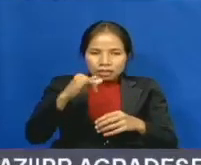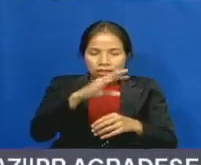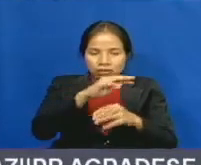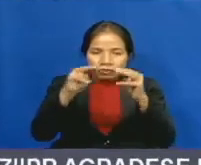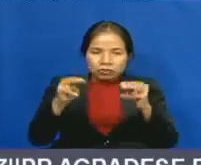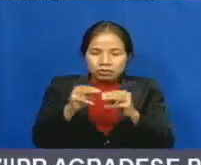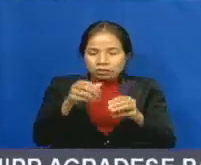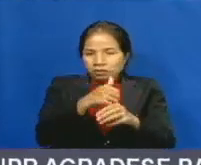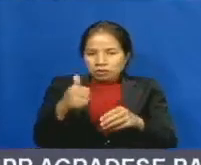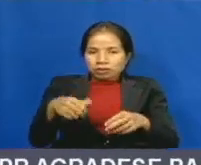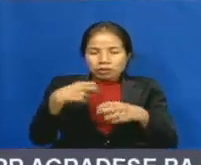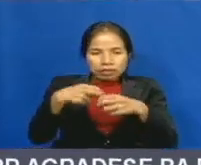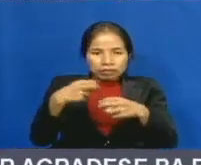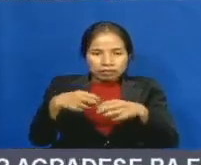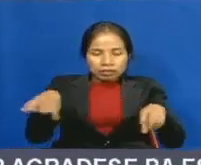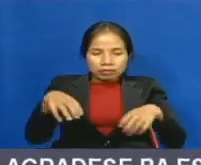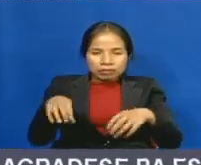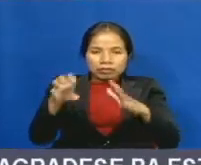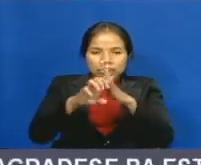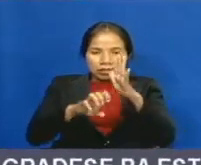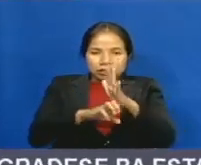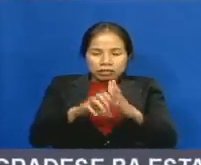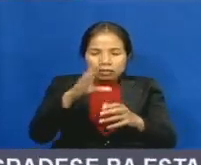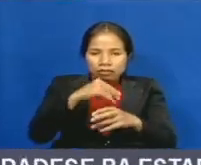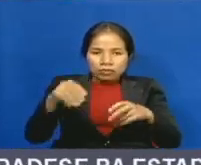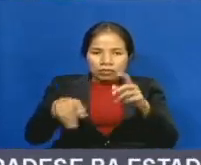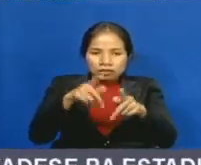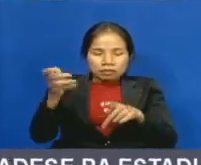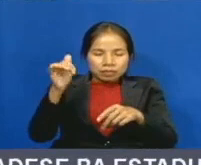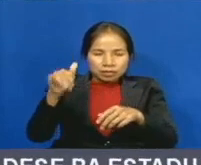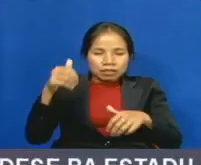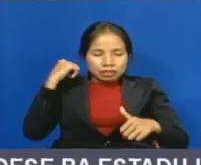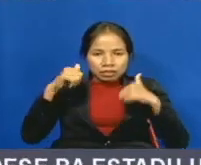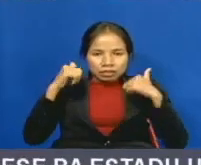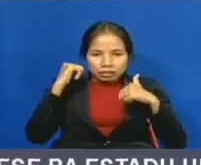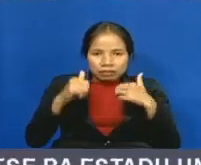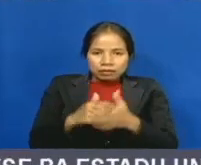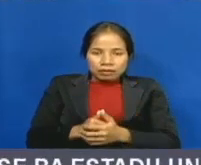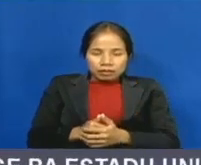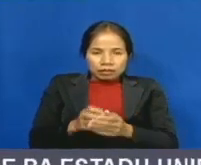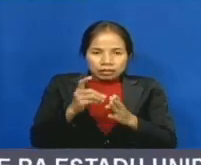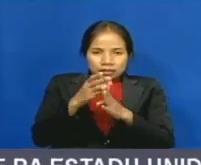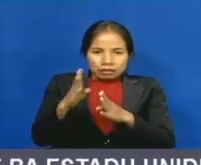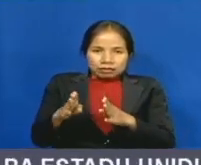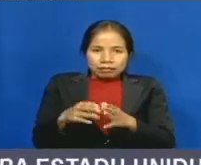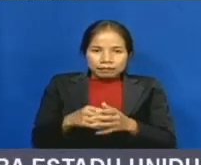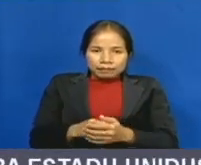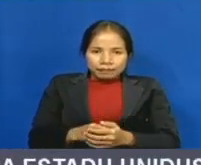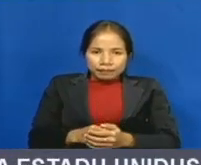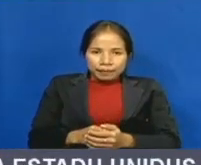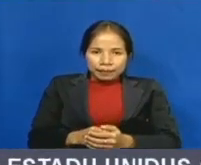onde prejudica serviço instituição Estado, no mo cidadão siraniano atividade. Diretora